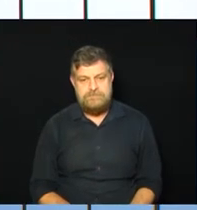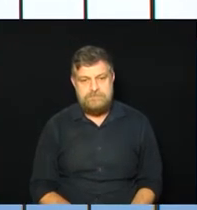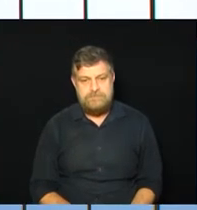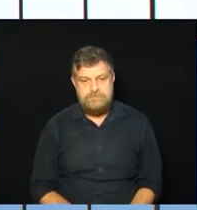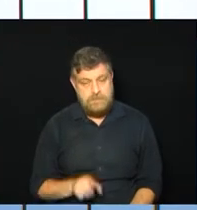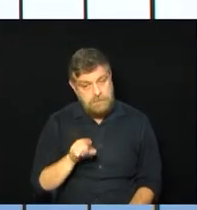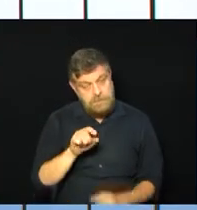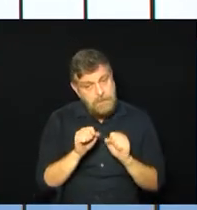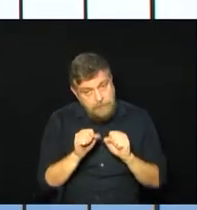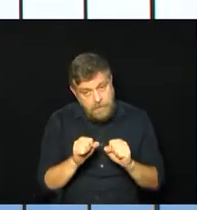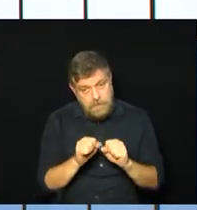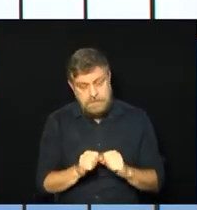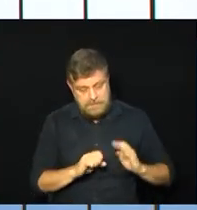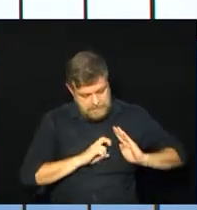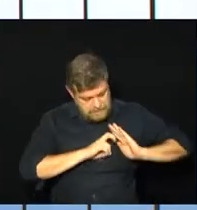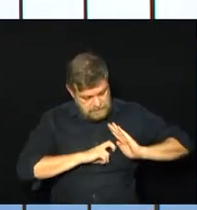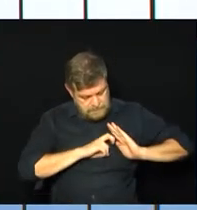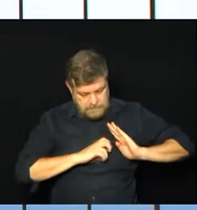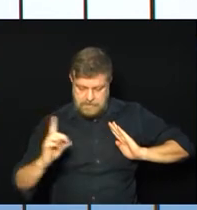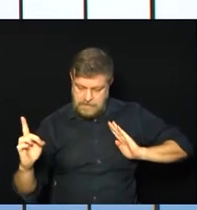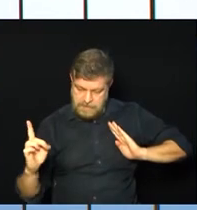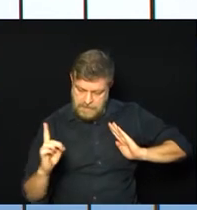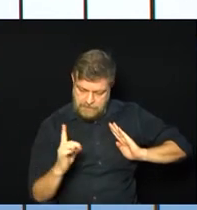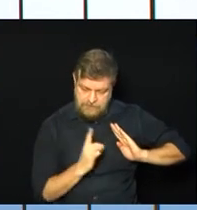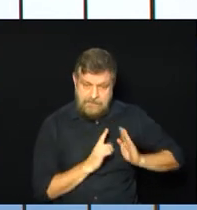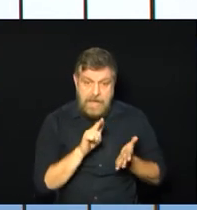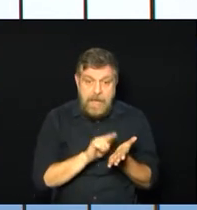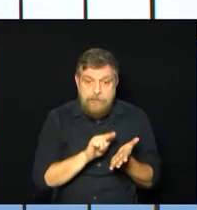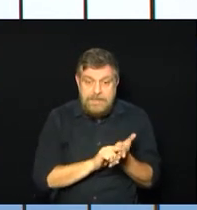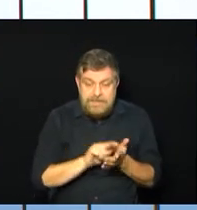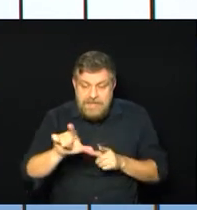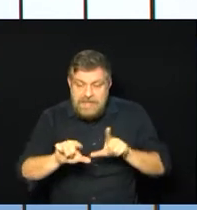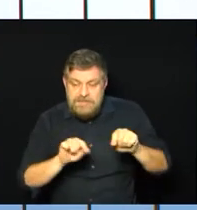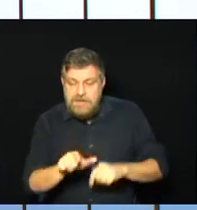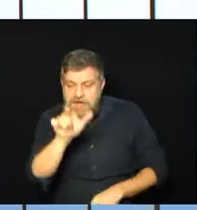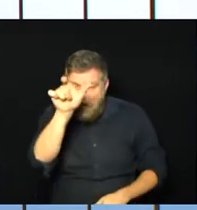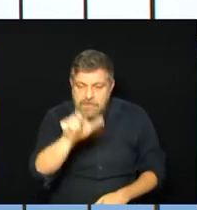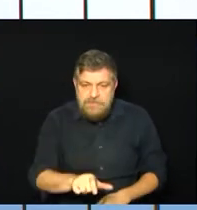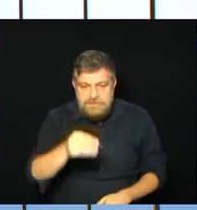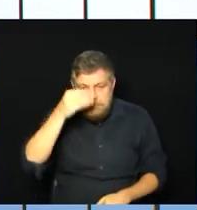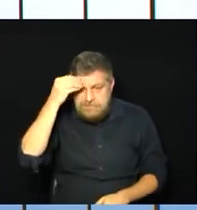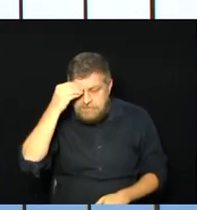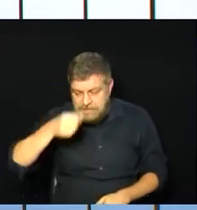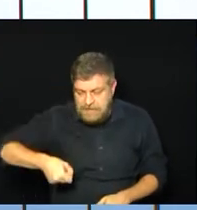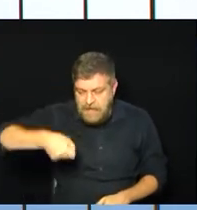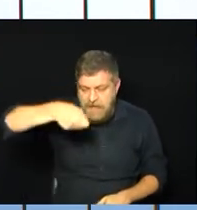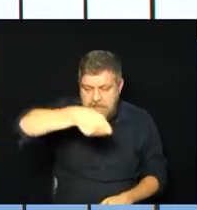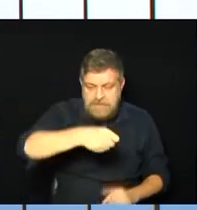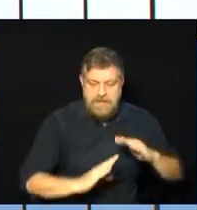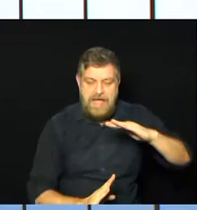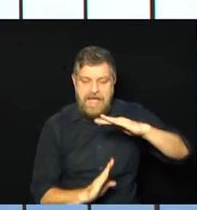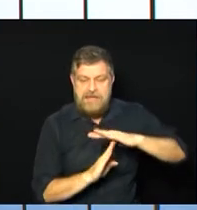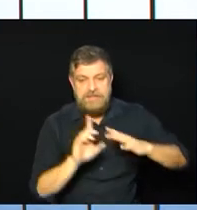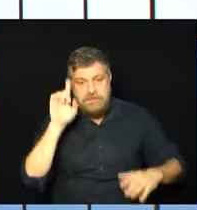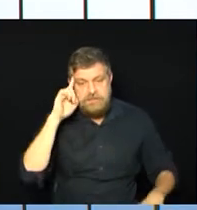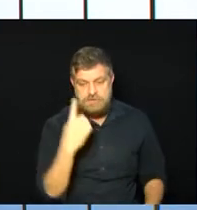Então, se você puder, vai até lá, pegue o seu papelzinho, apadrinhe um dos atendidos e deixe a sua sacola até o dia 15 de dezembro.